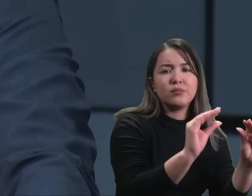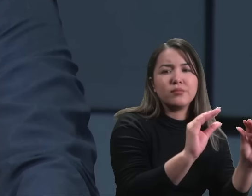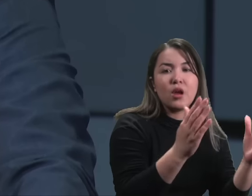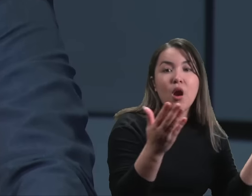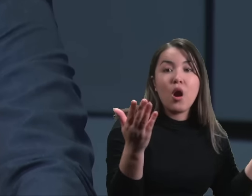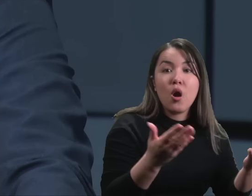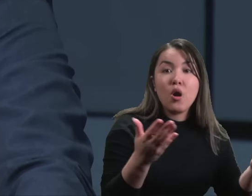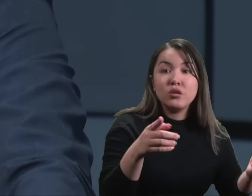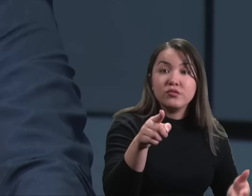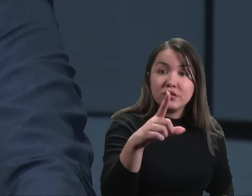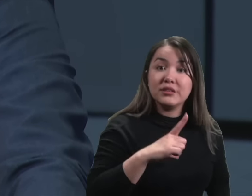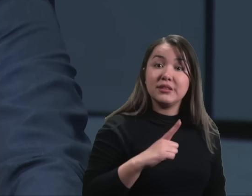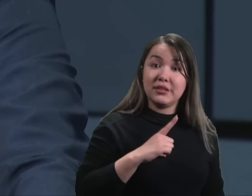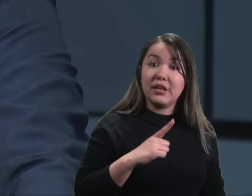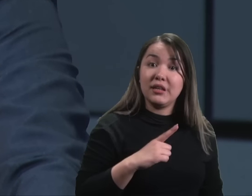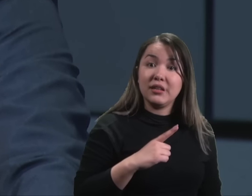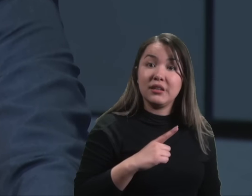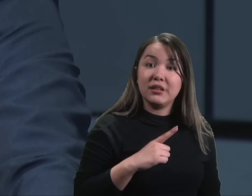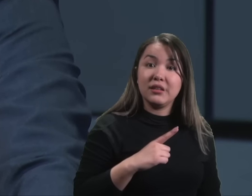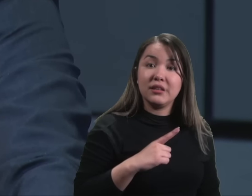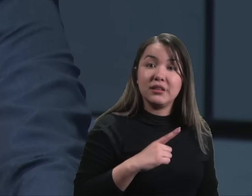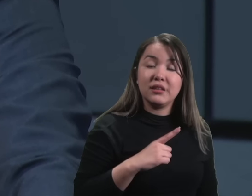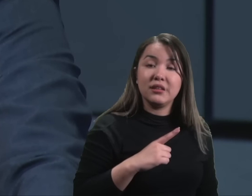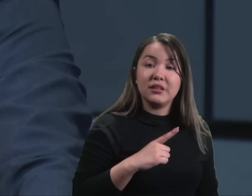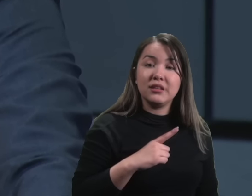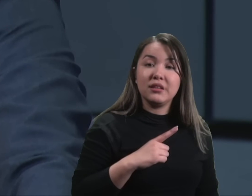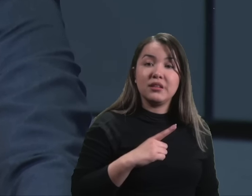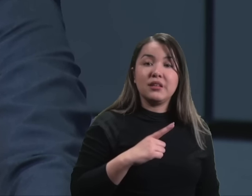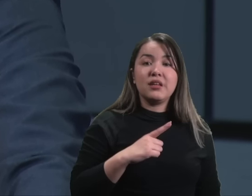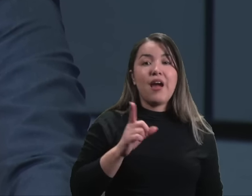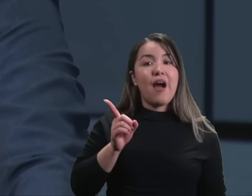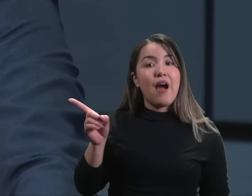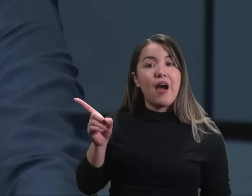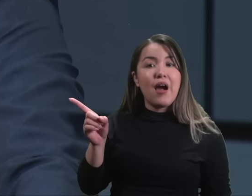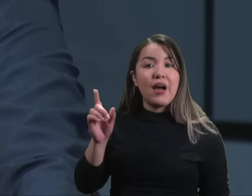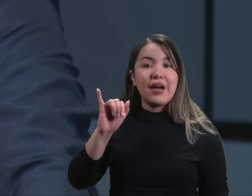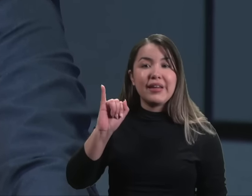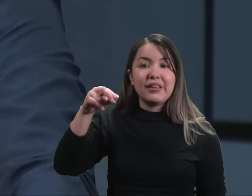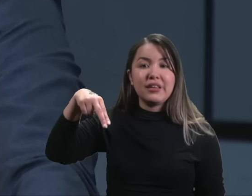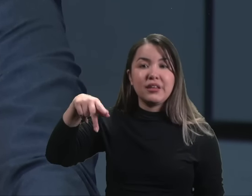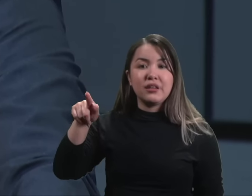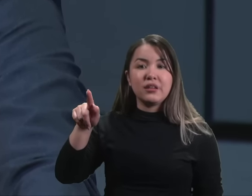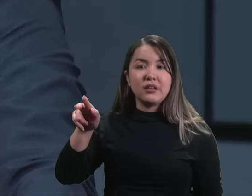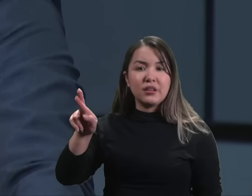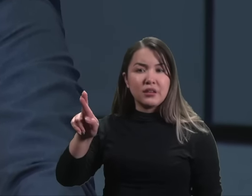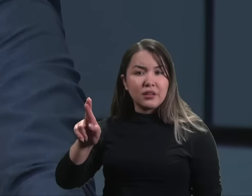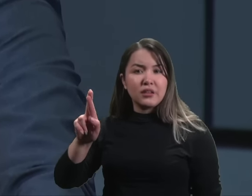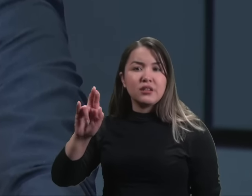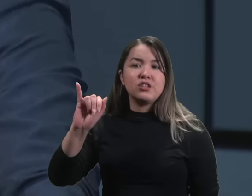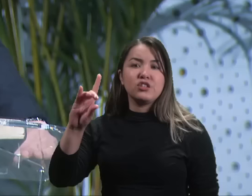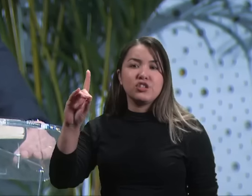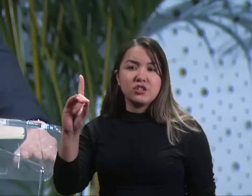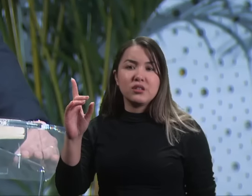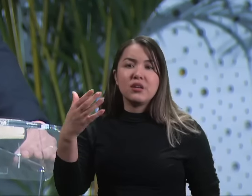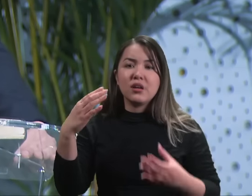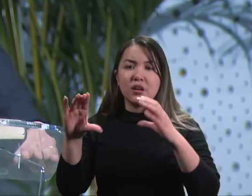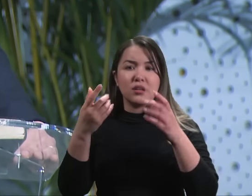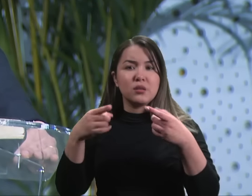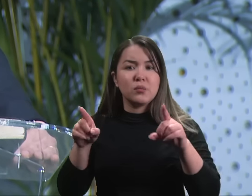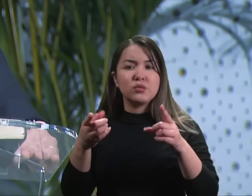você tem enquanto a Ingrid canta essa música eu quero apelar aqueles que estão aqui